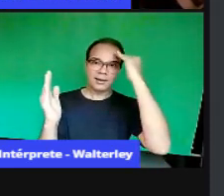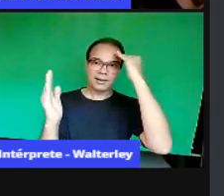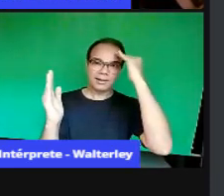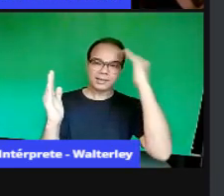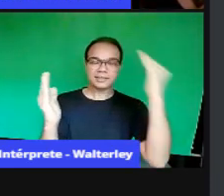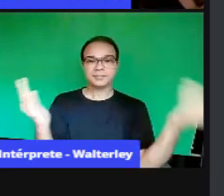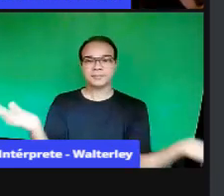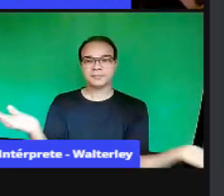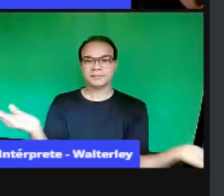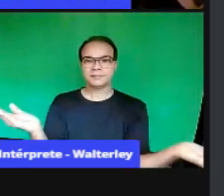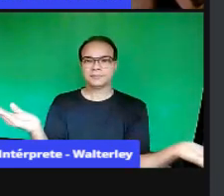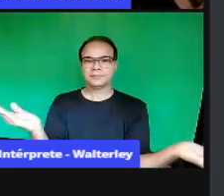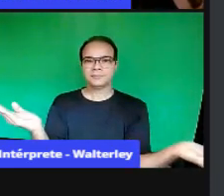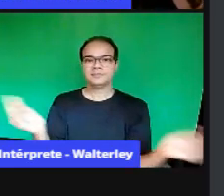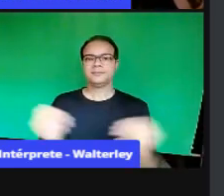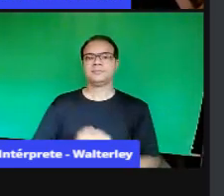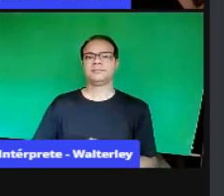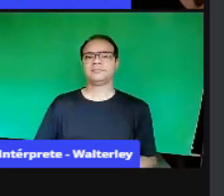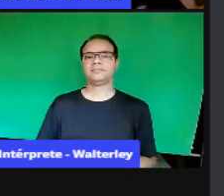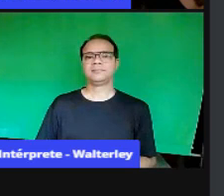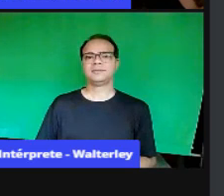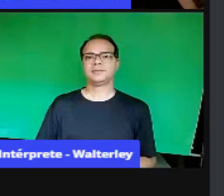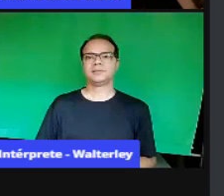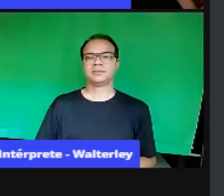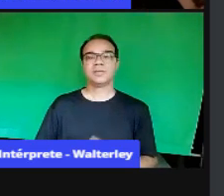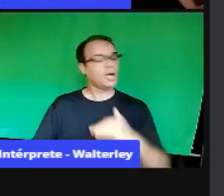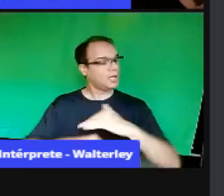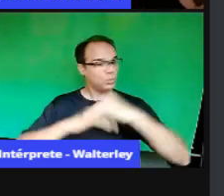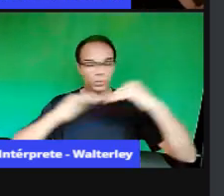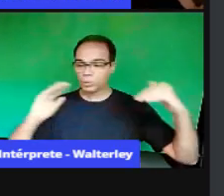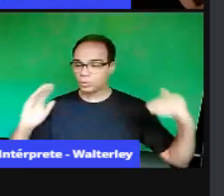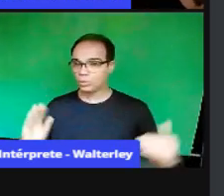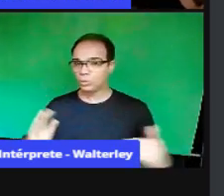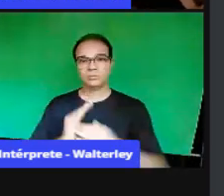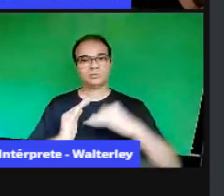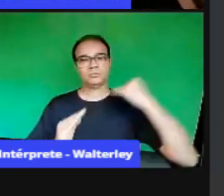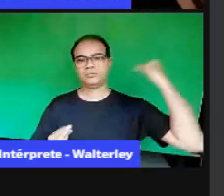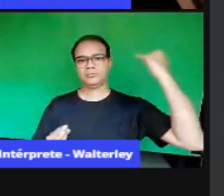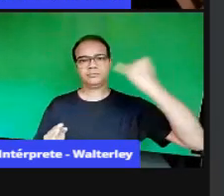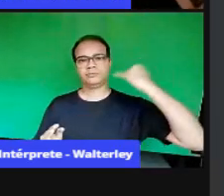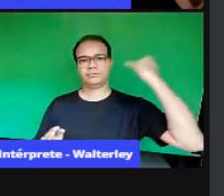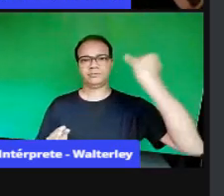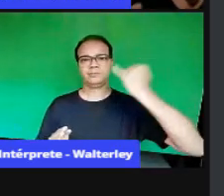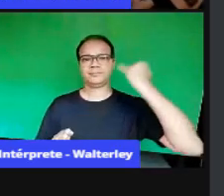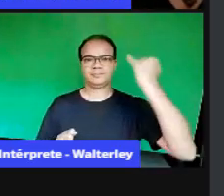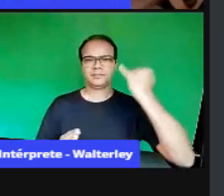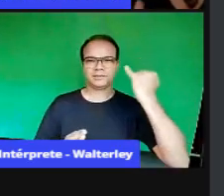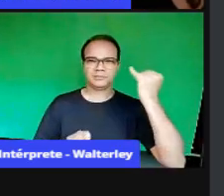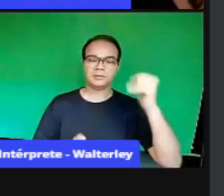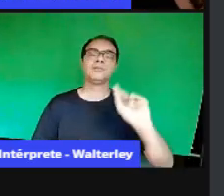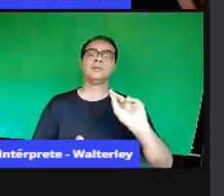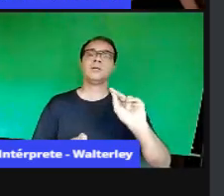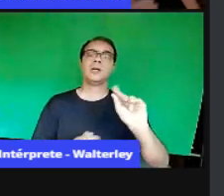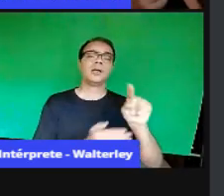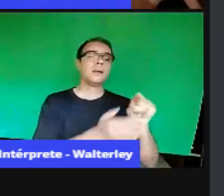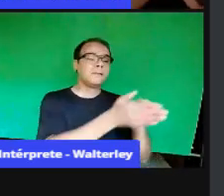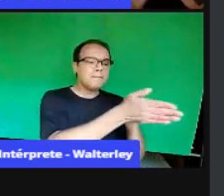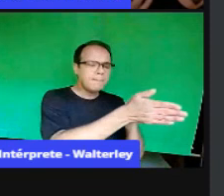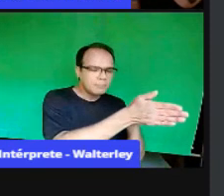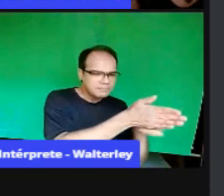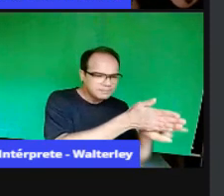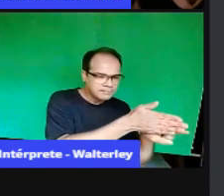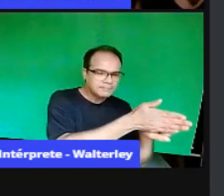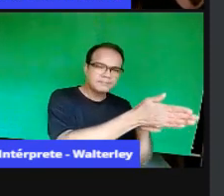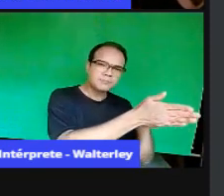aquisição de escrita. Tudo isso é importante. Então, essa sondagem, ela favorece para que